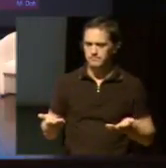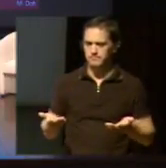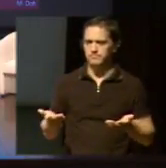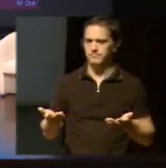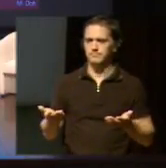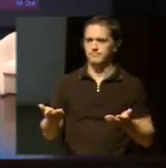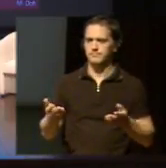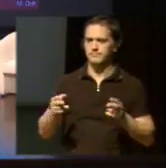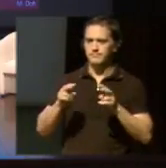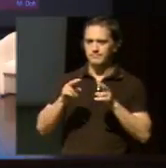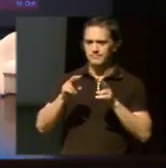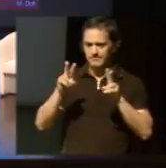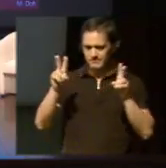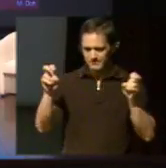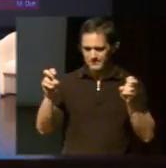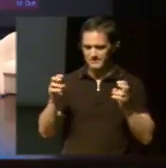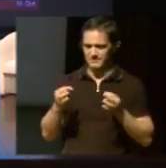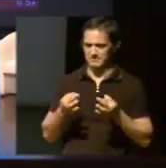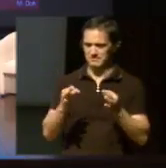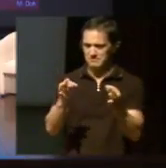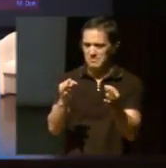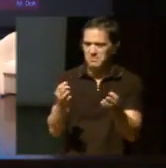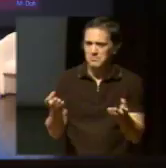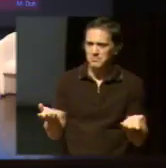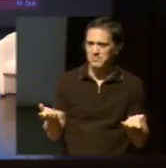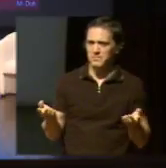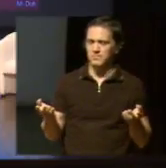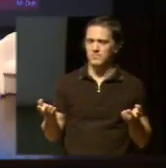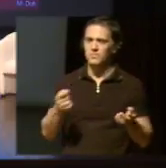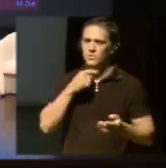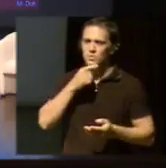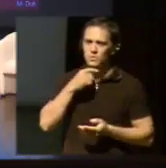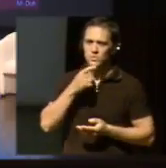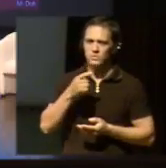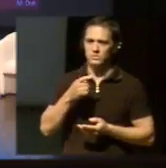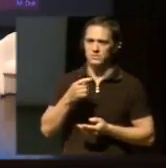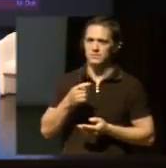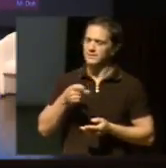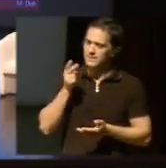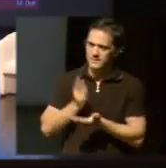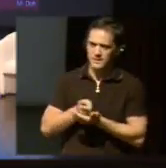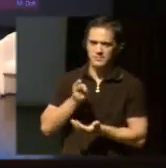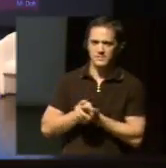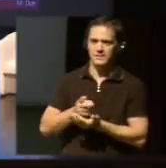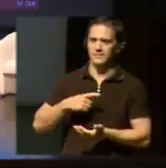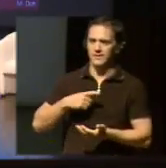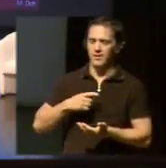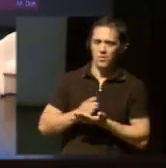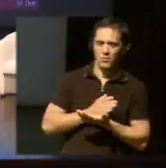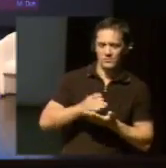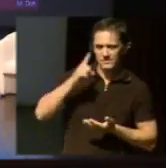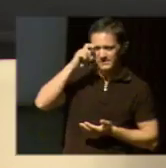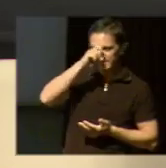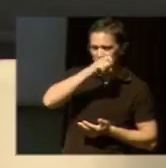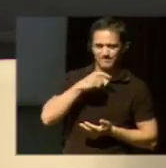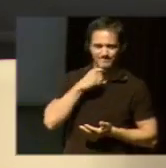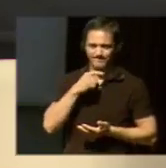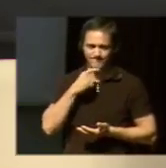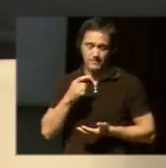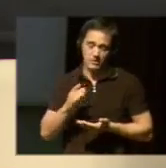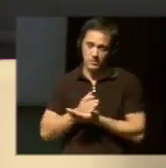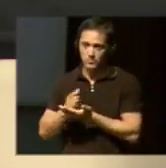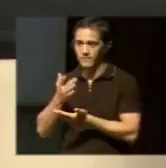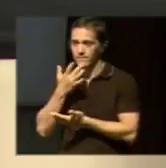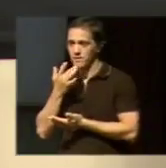abismo digital. Sempre tem gente que tem dificuldade com a nova tecnologia, e tem pessoas idosas que têm